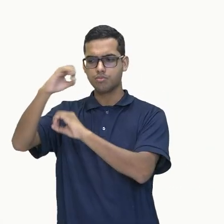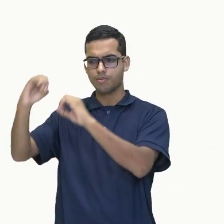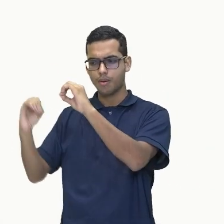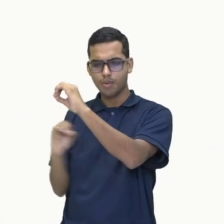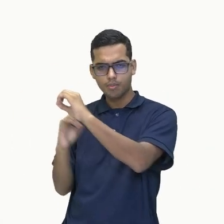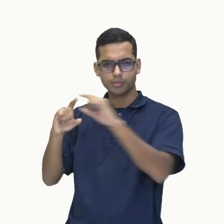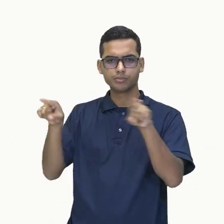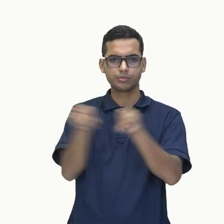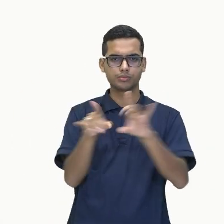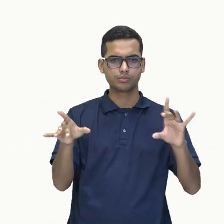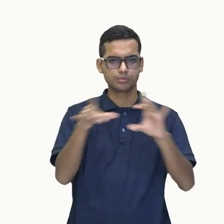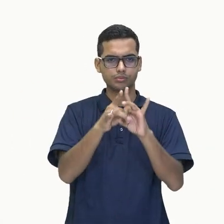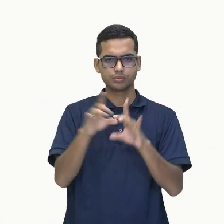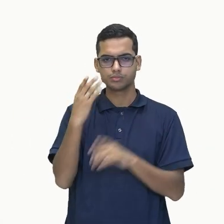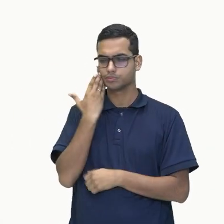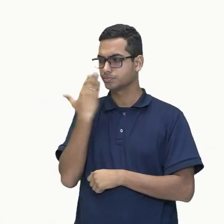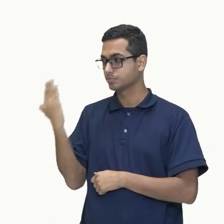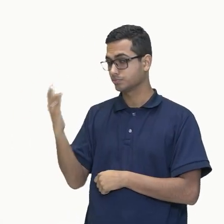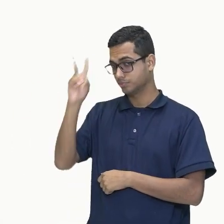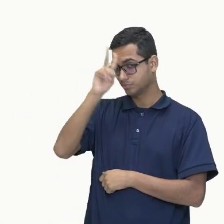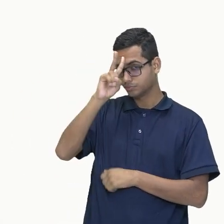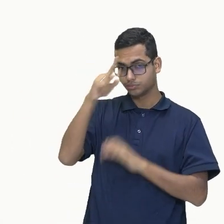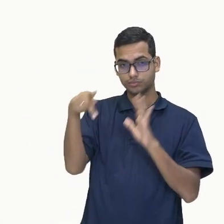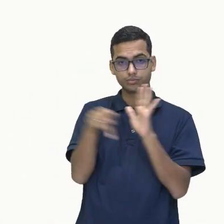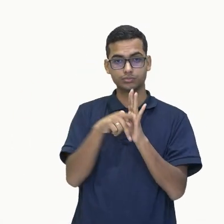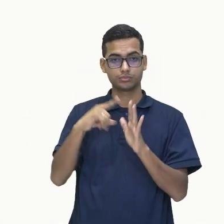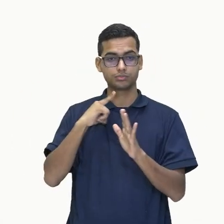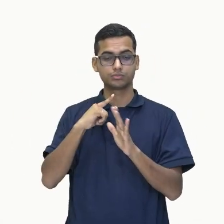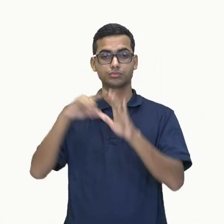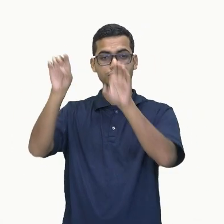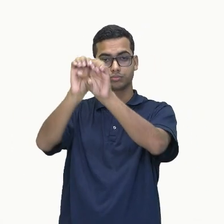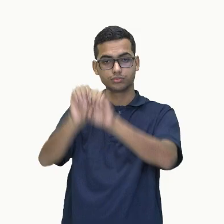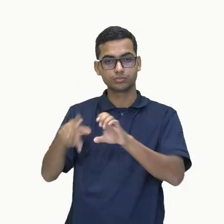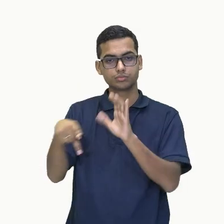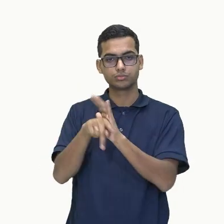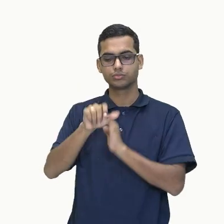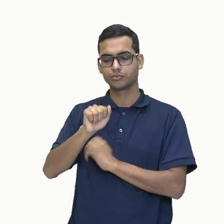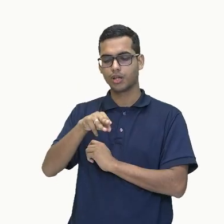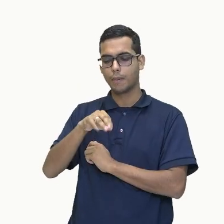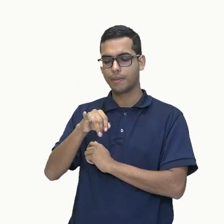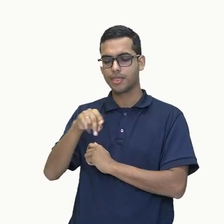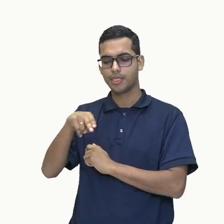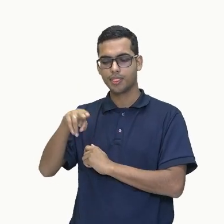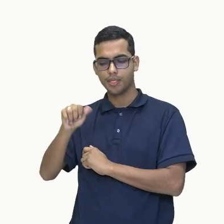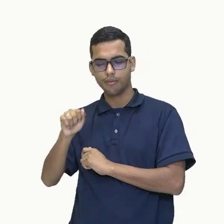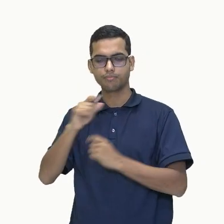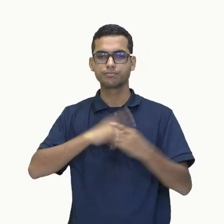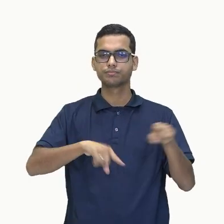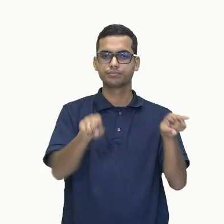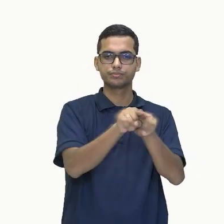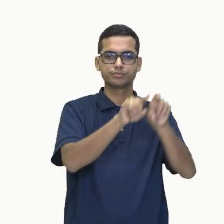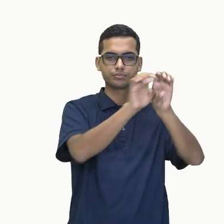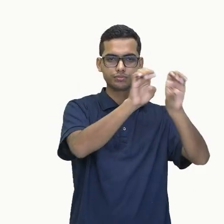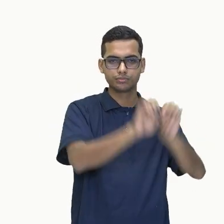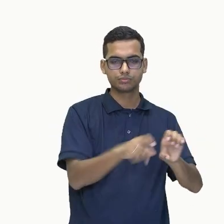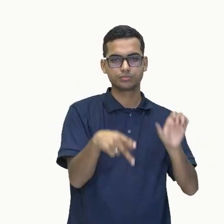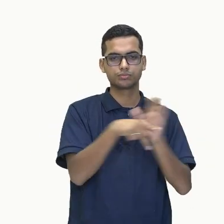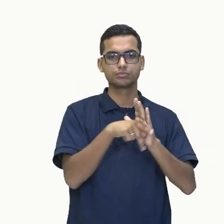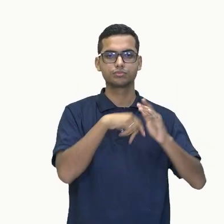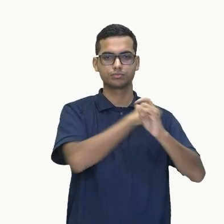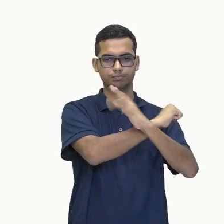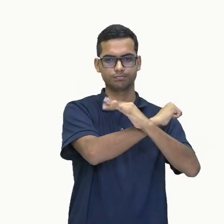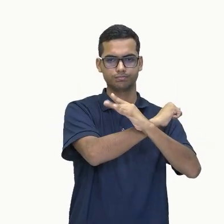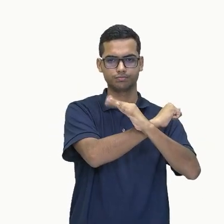aminoácido é porque aqui tem o composto amina e aqui tem um composto ácido, tá? Da